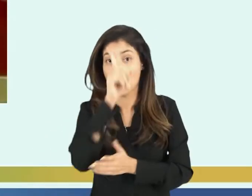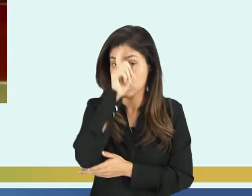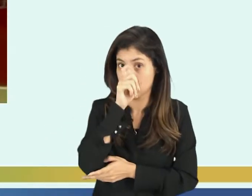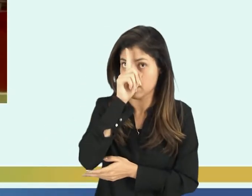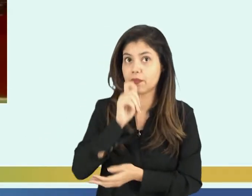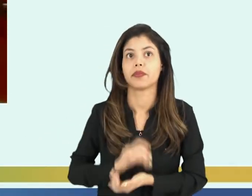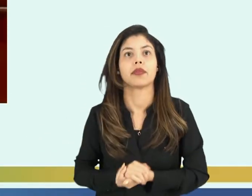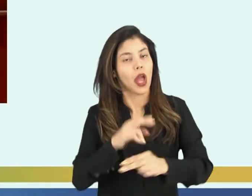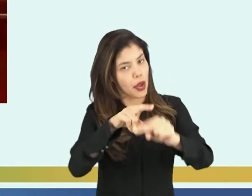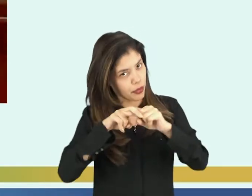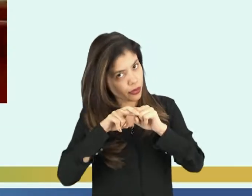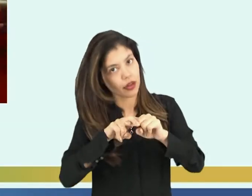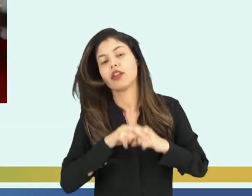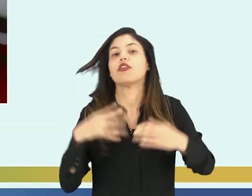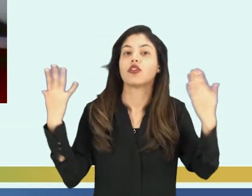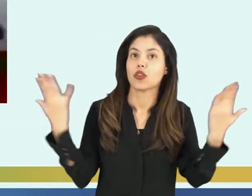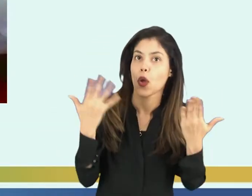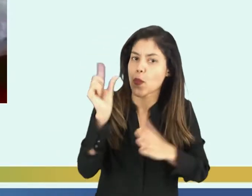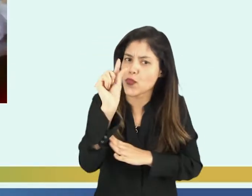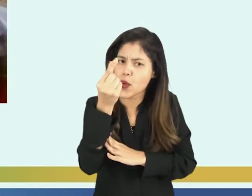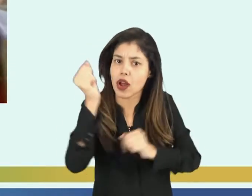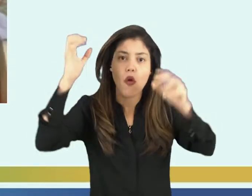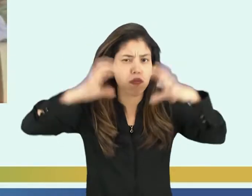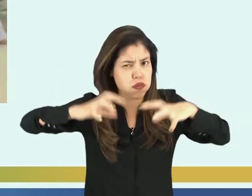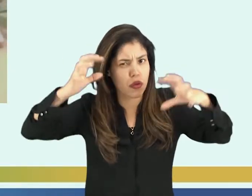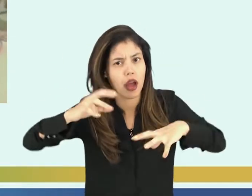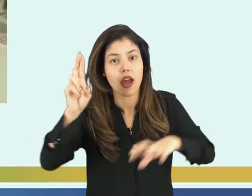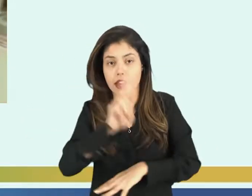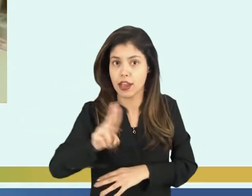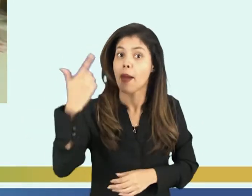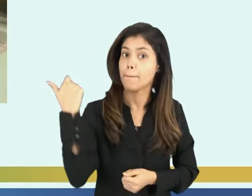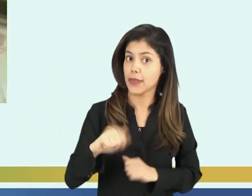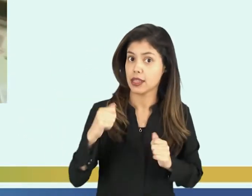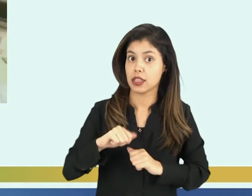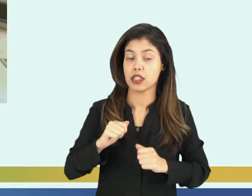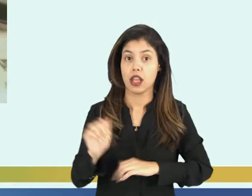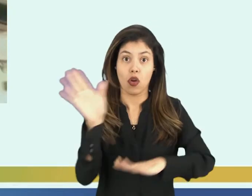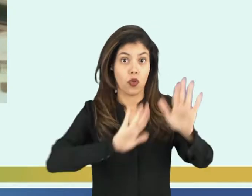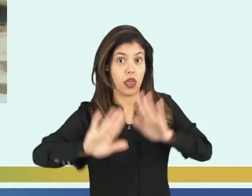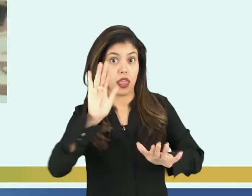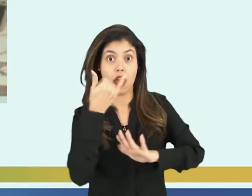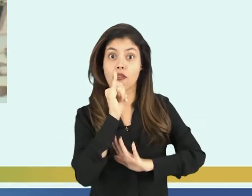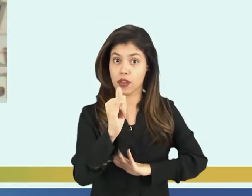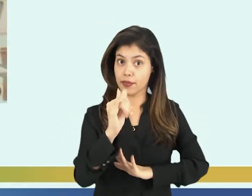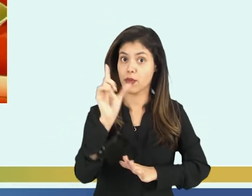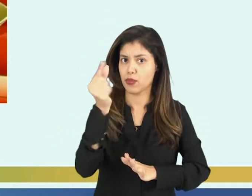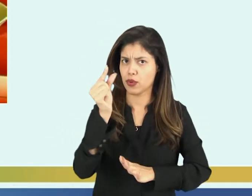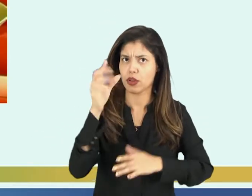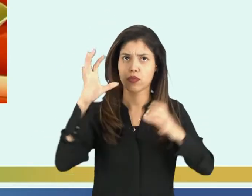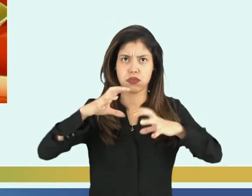hospitais. É por isso que nos tempos de pouca chuva, a gente tem que economizar eletricidade, Kika.